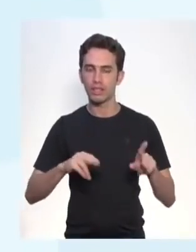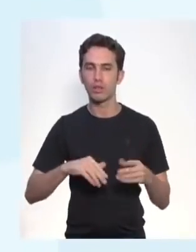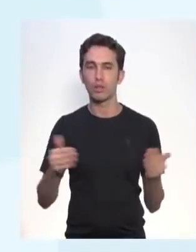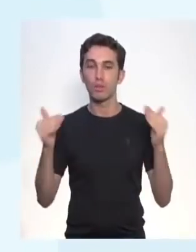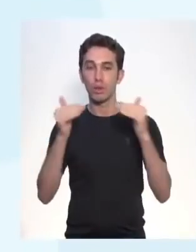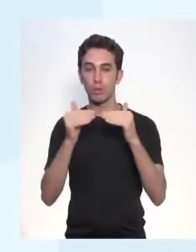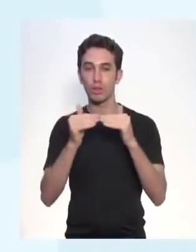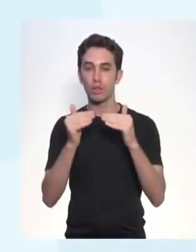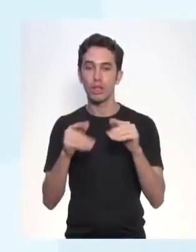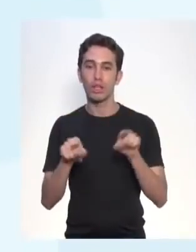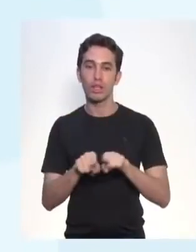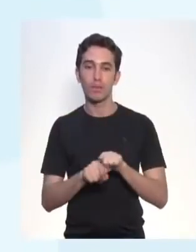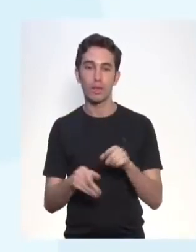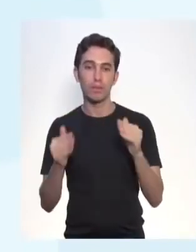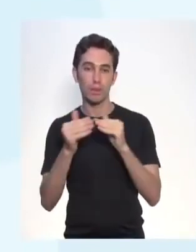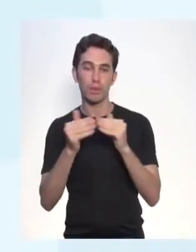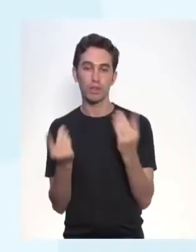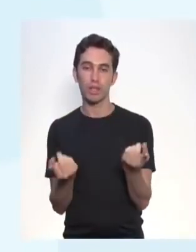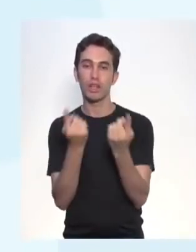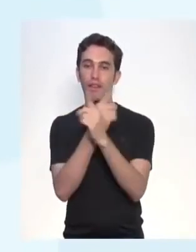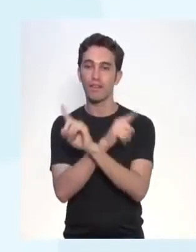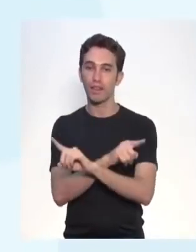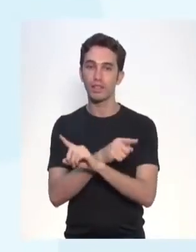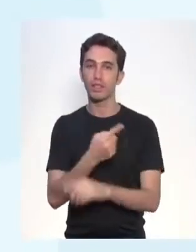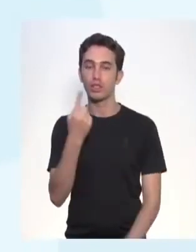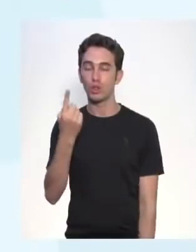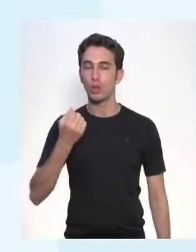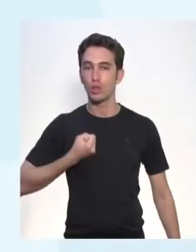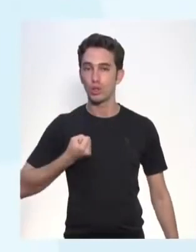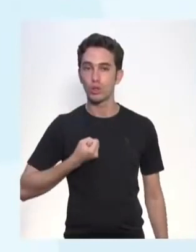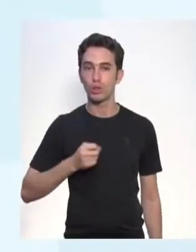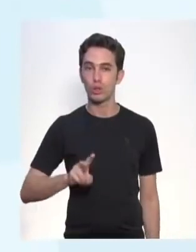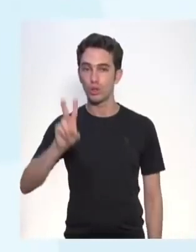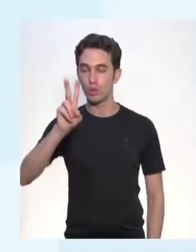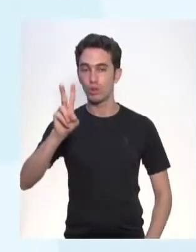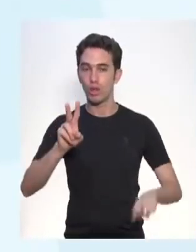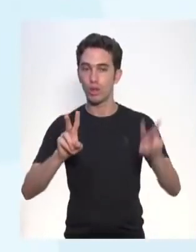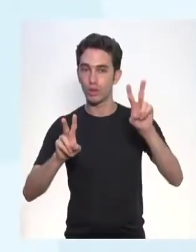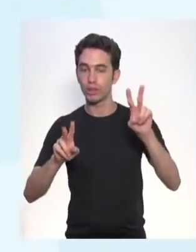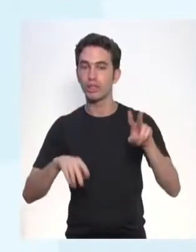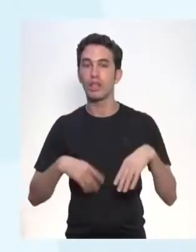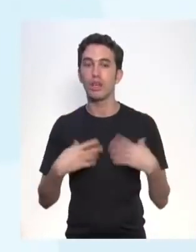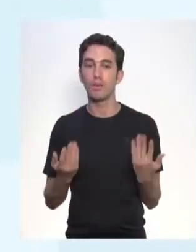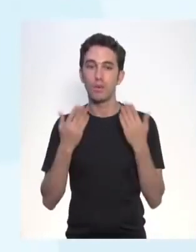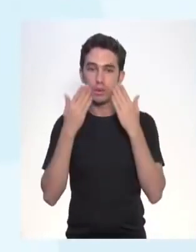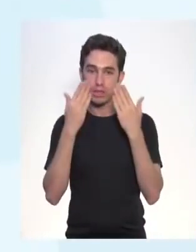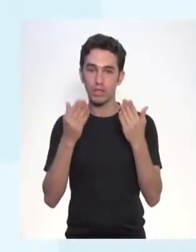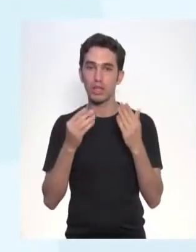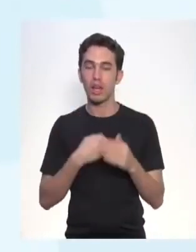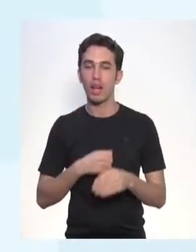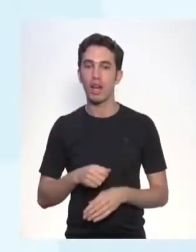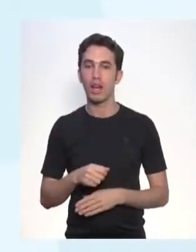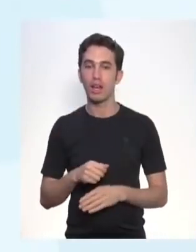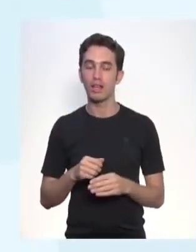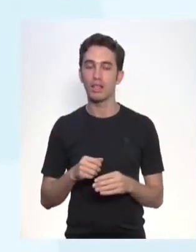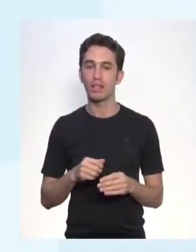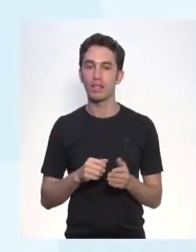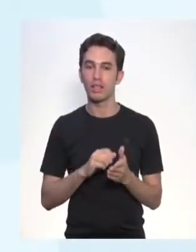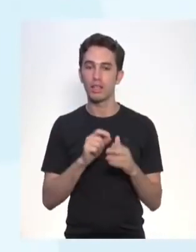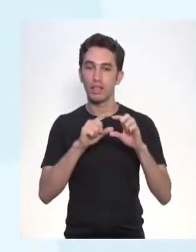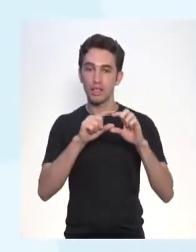proporcionalidade inversa entre duas grandezas, utilizando sentença algébrica para expressar a relação entre